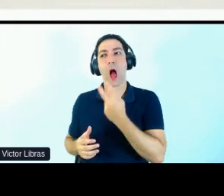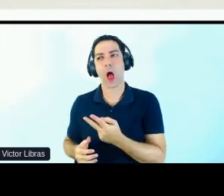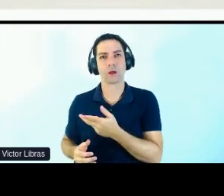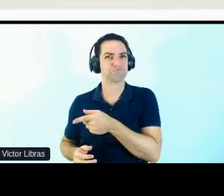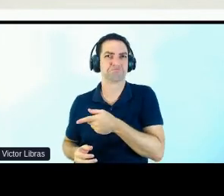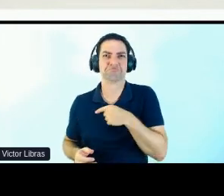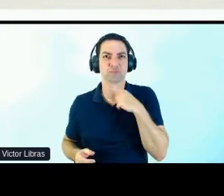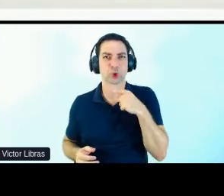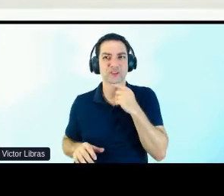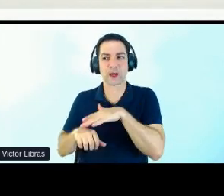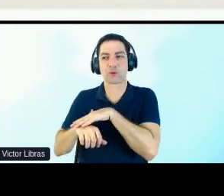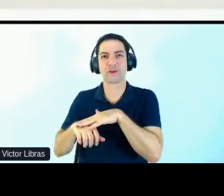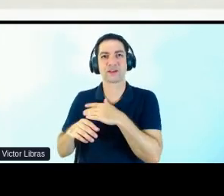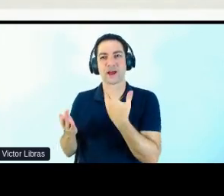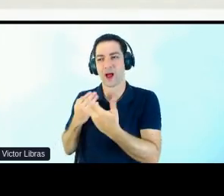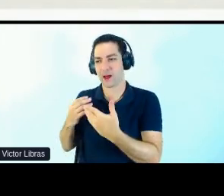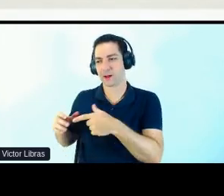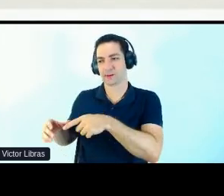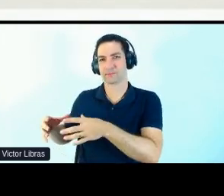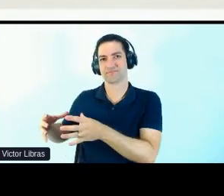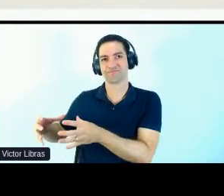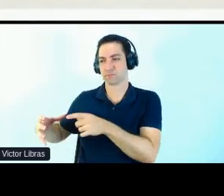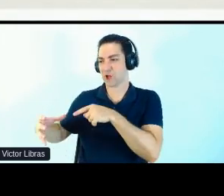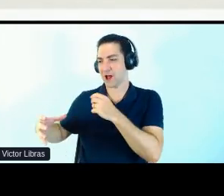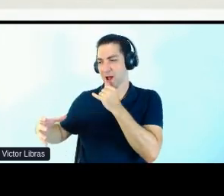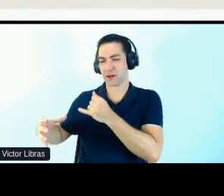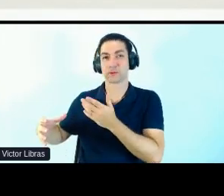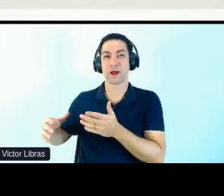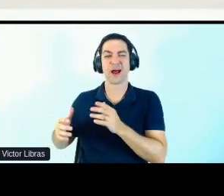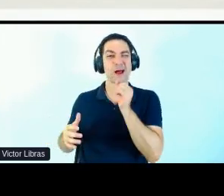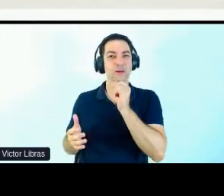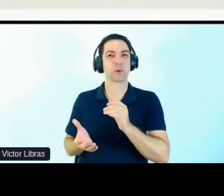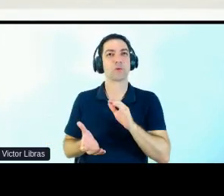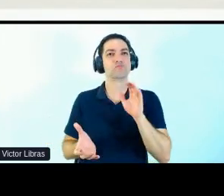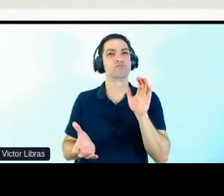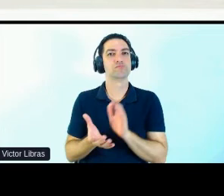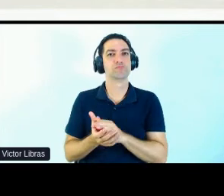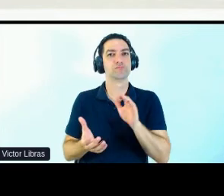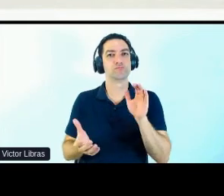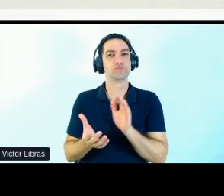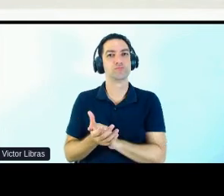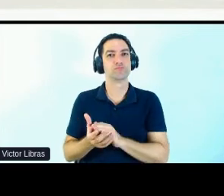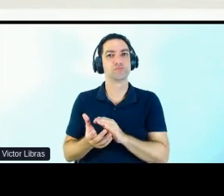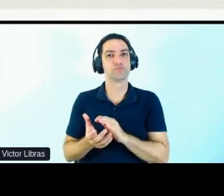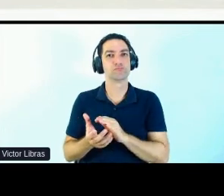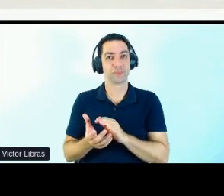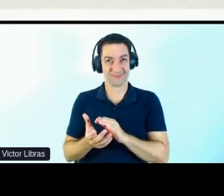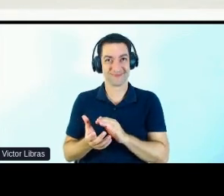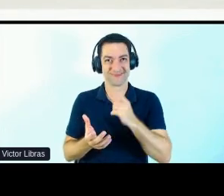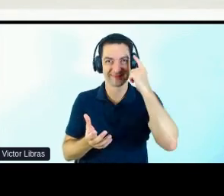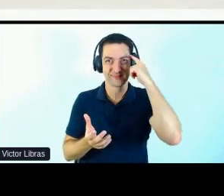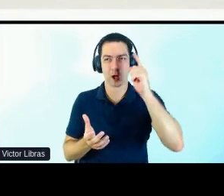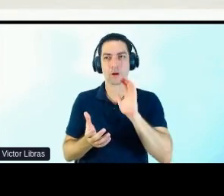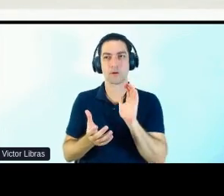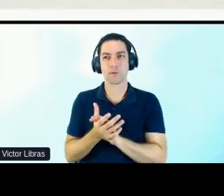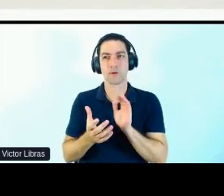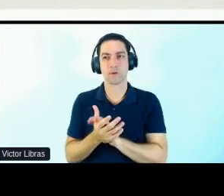uma palma, um espaço longo e 2 palmas, assim. código Morse,